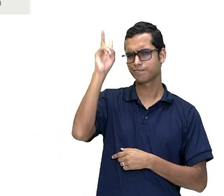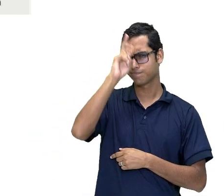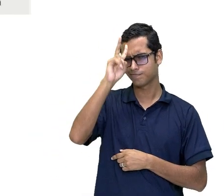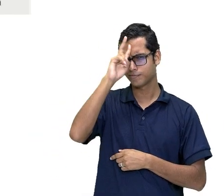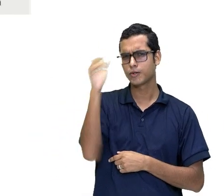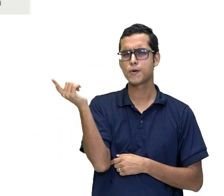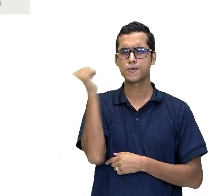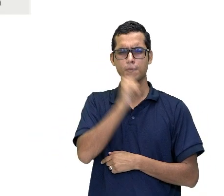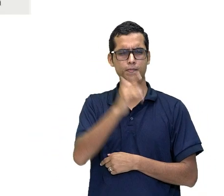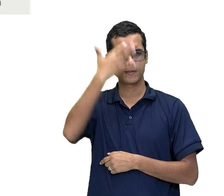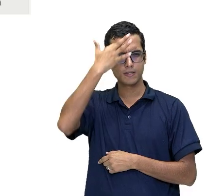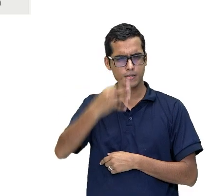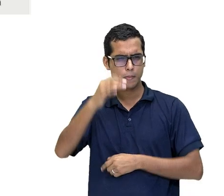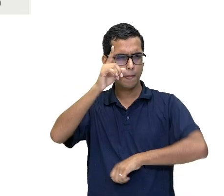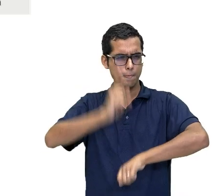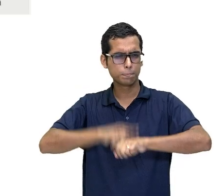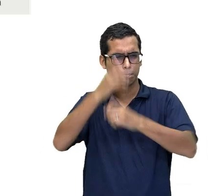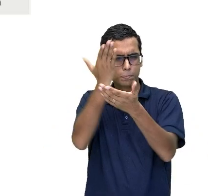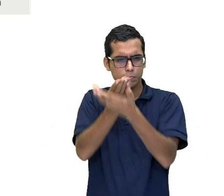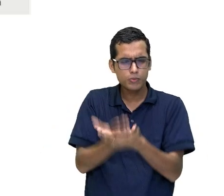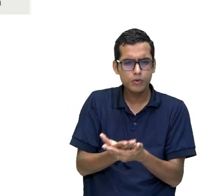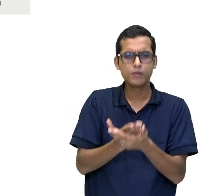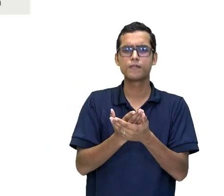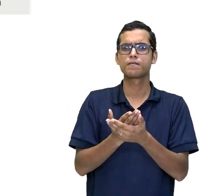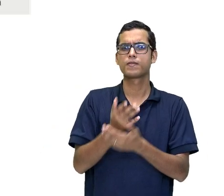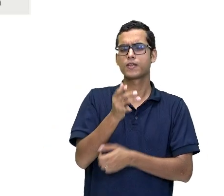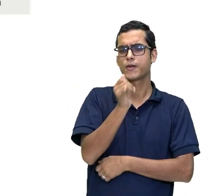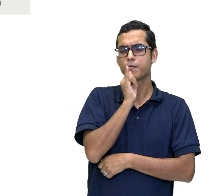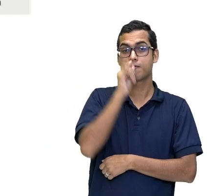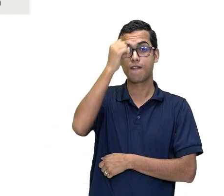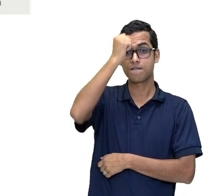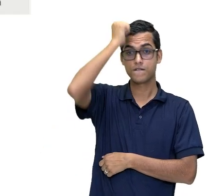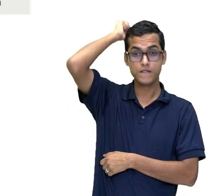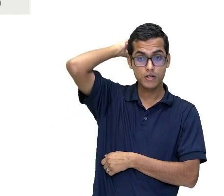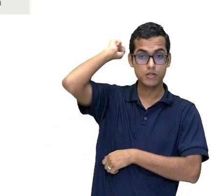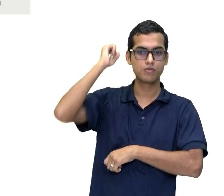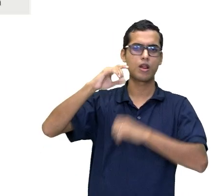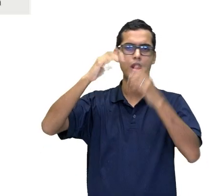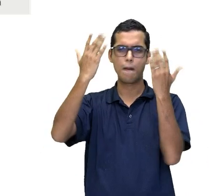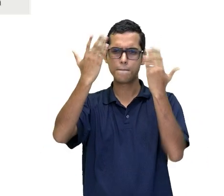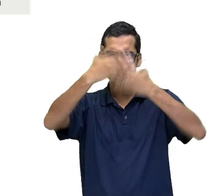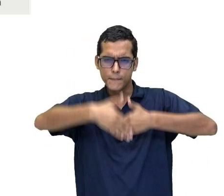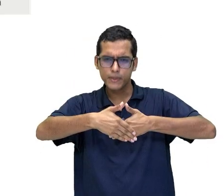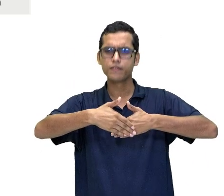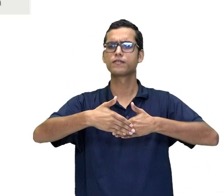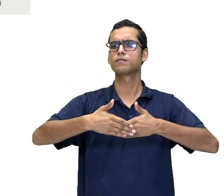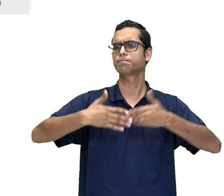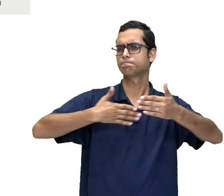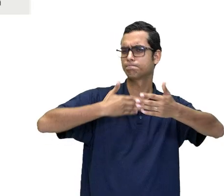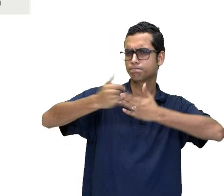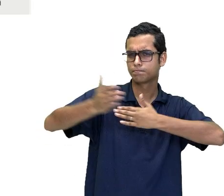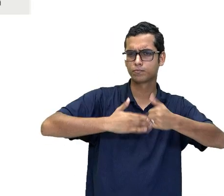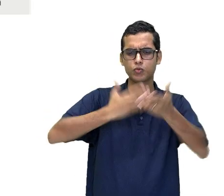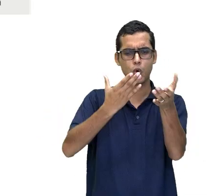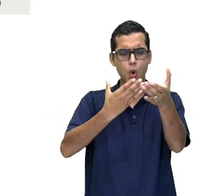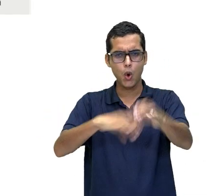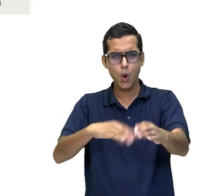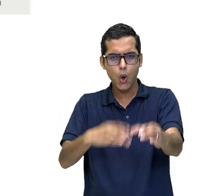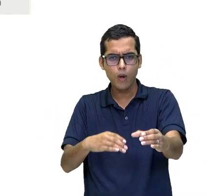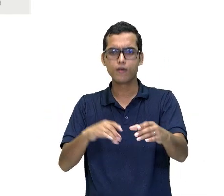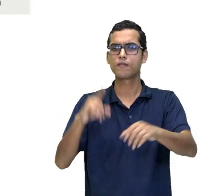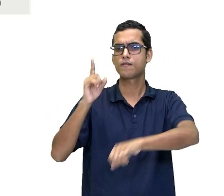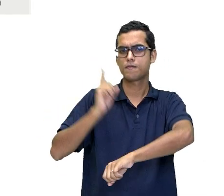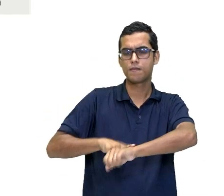Tenho certeza que na hora que vocês forem cobrados em um vestibular, em uma avaliação ou em qualquer certame que porventura vocês